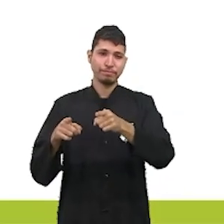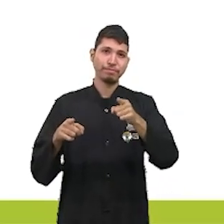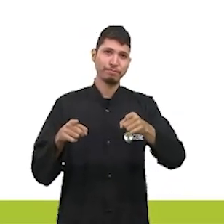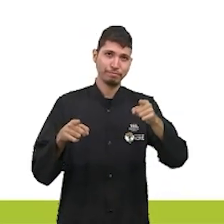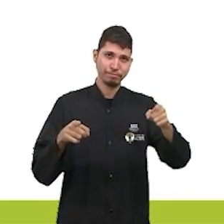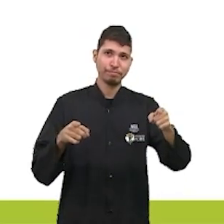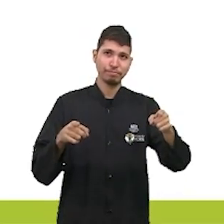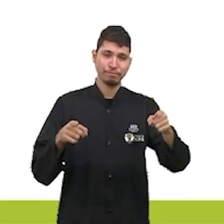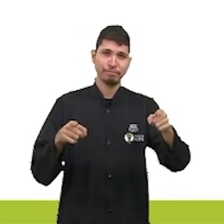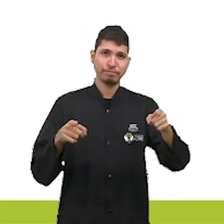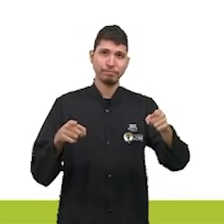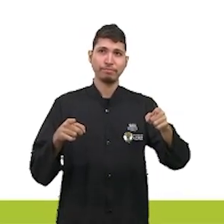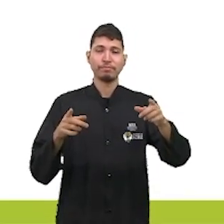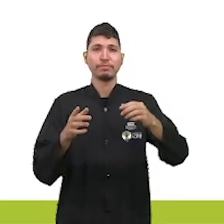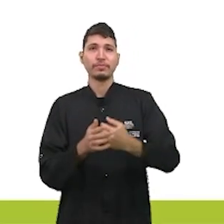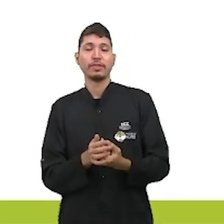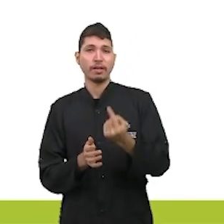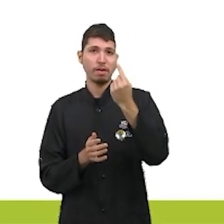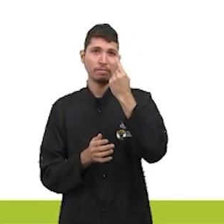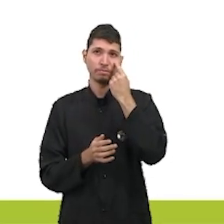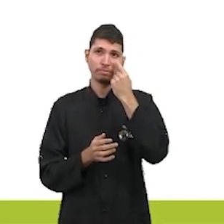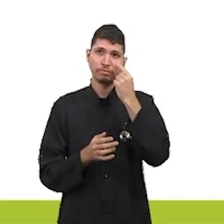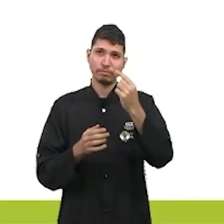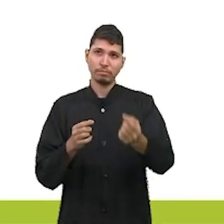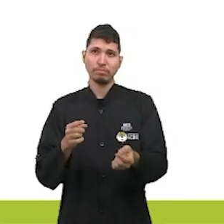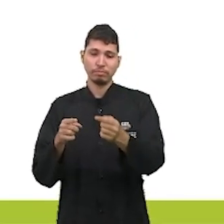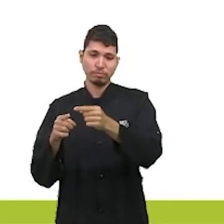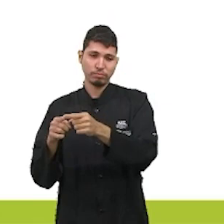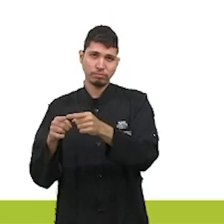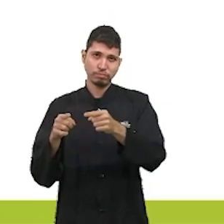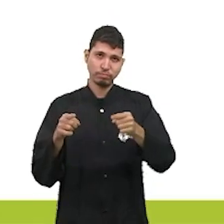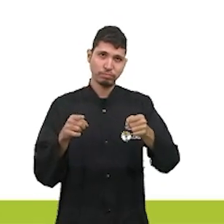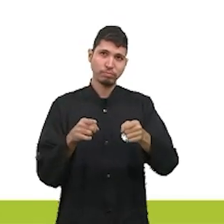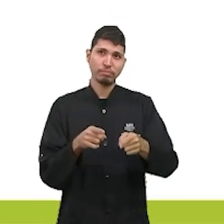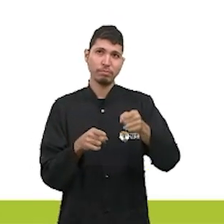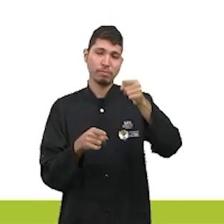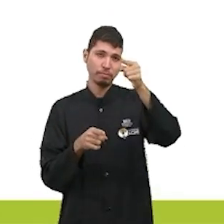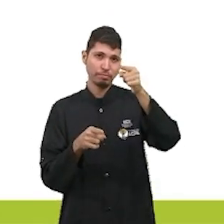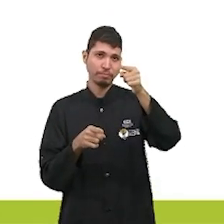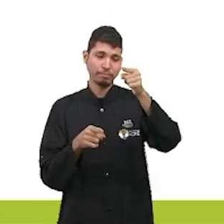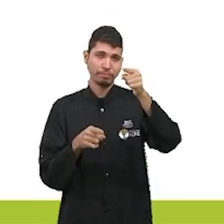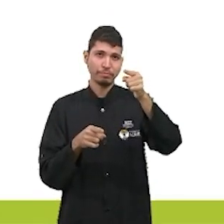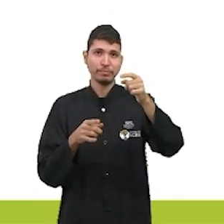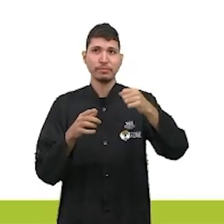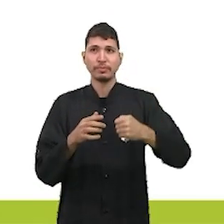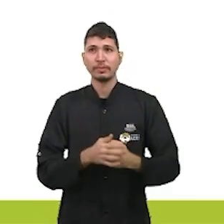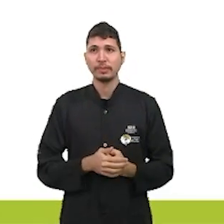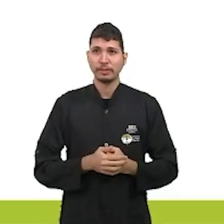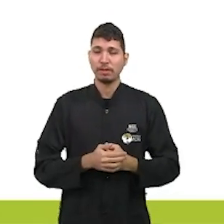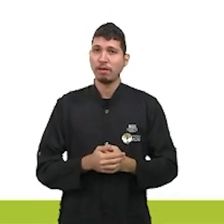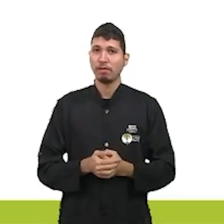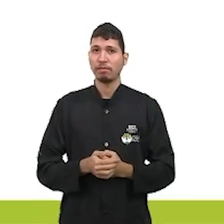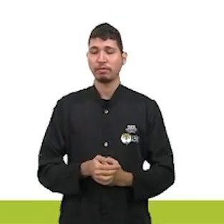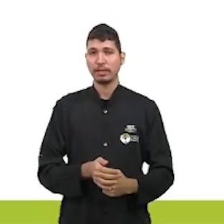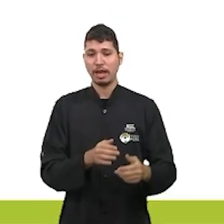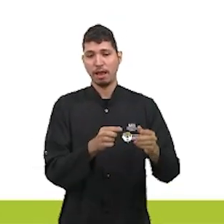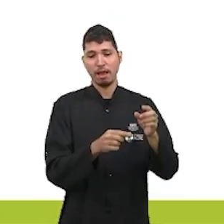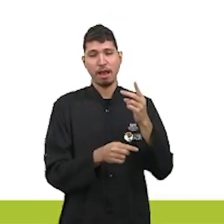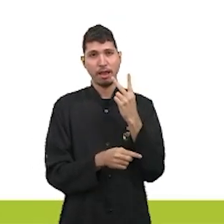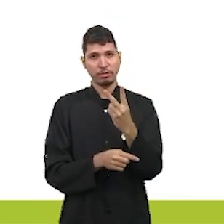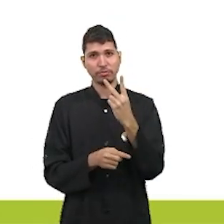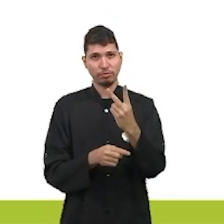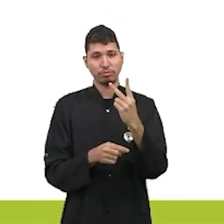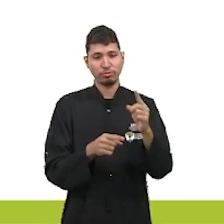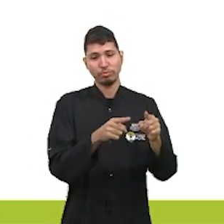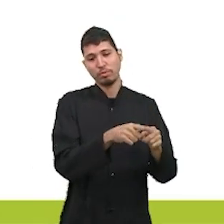que eu vou analisar, então, esse circuito aqui, que tem o elemento 1, 2 e 3? Vai ser da seguinte forma. As duas funções crescentes eu vou